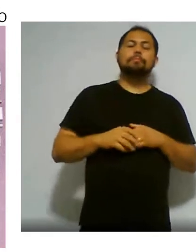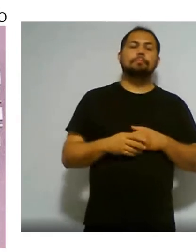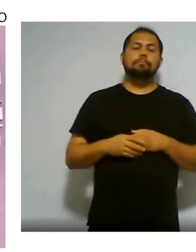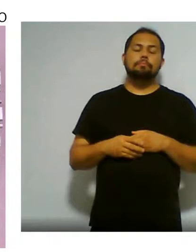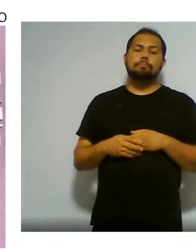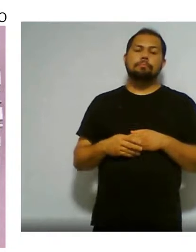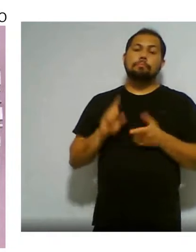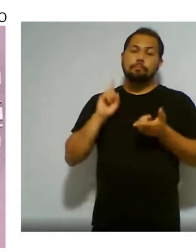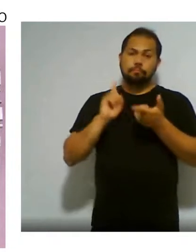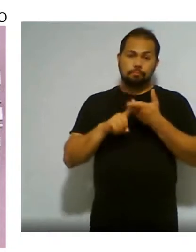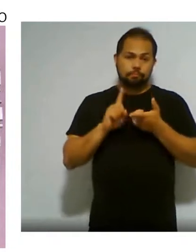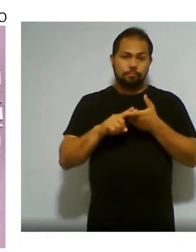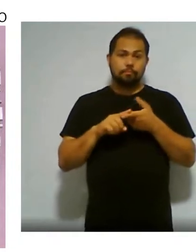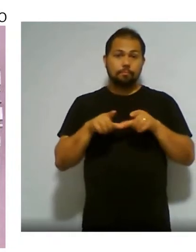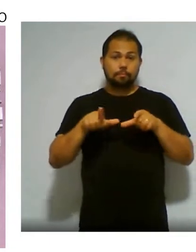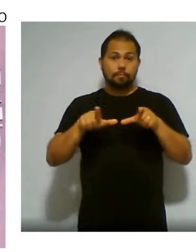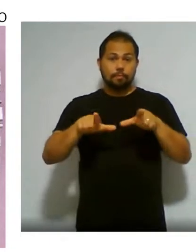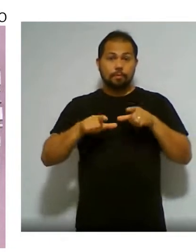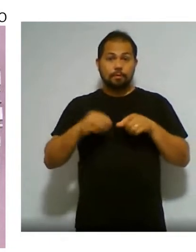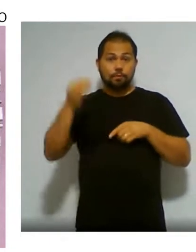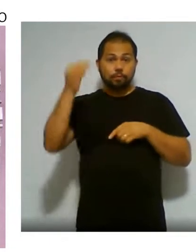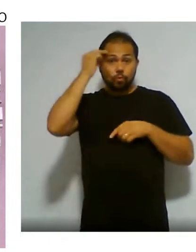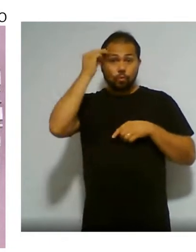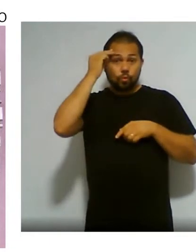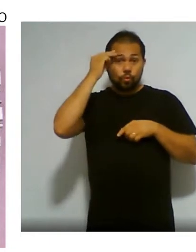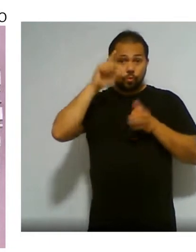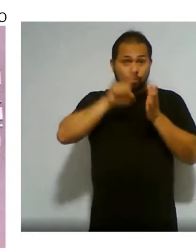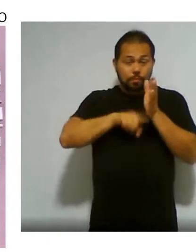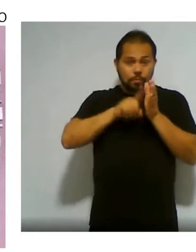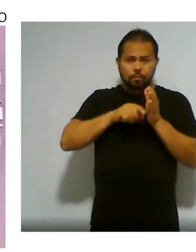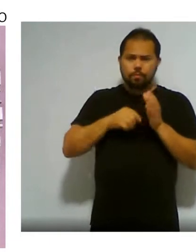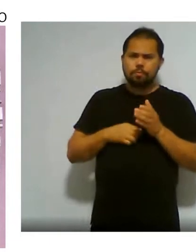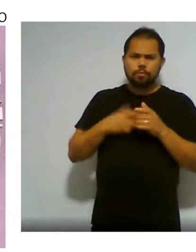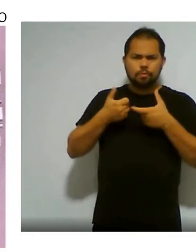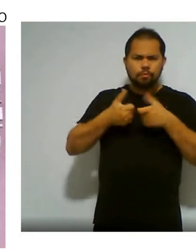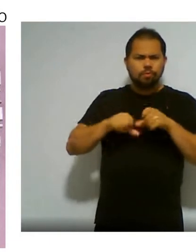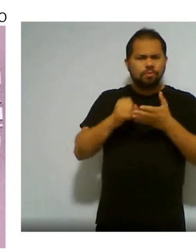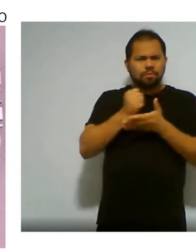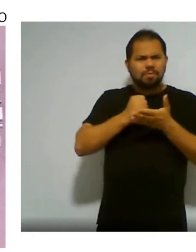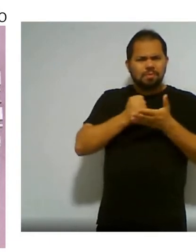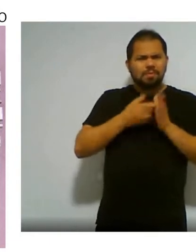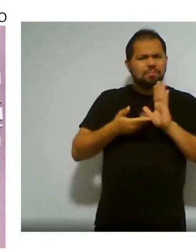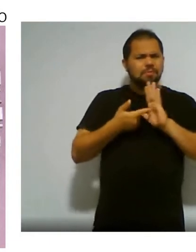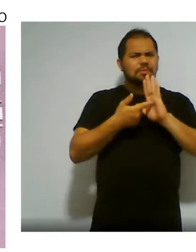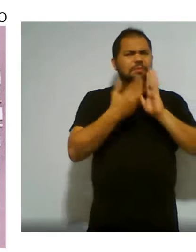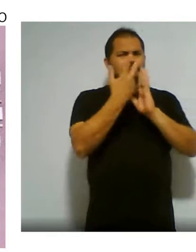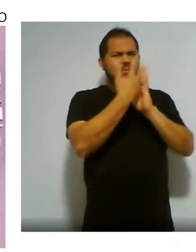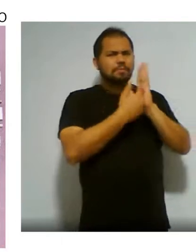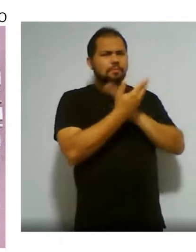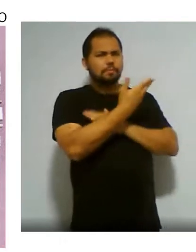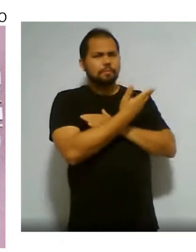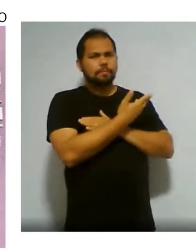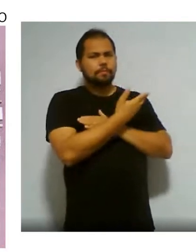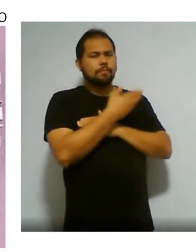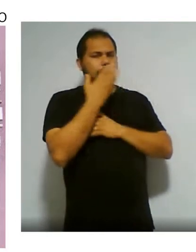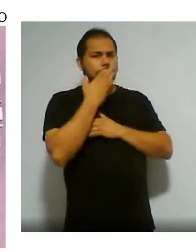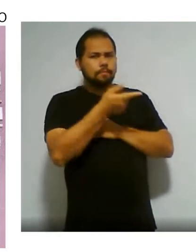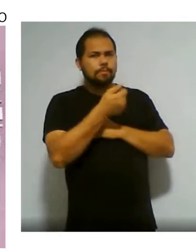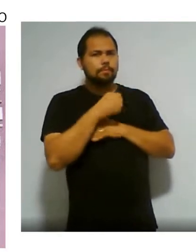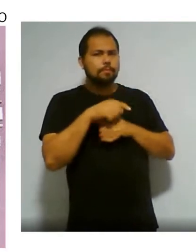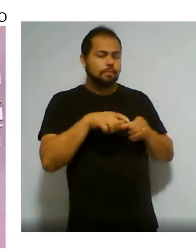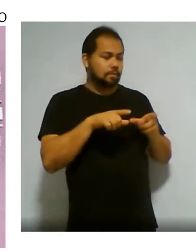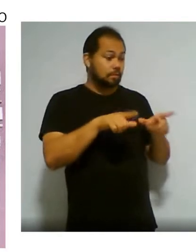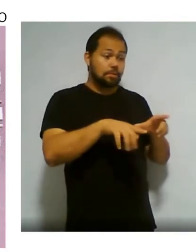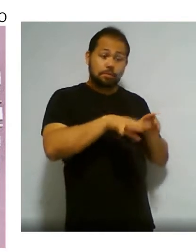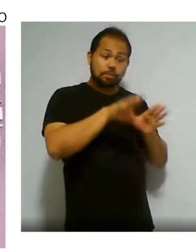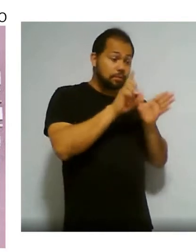Também a gente removeu as memórias, a gente deixou basicamente como está aí na figura, né? Eu pedi para vocês retirarem ela completamente do gabinete e colocarem ao lado, né, na